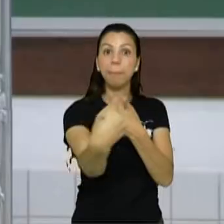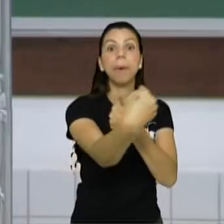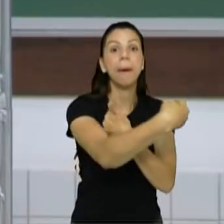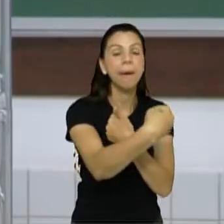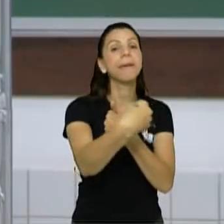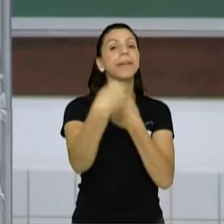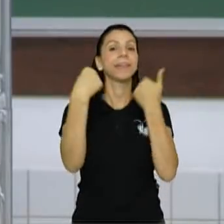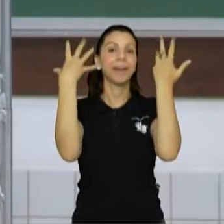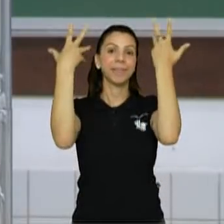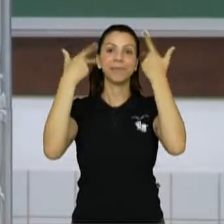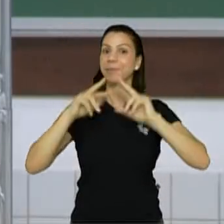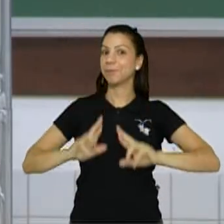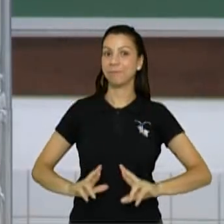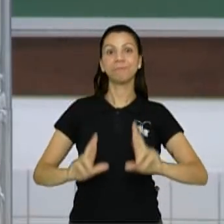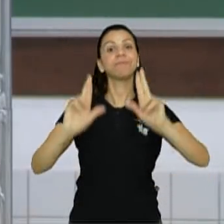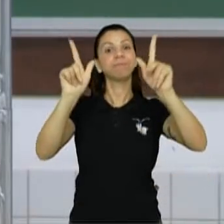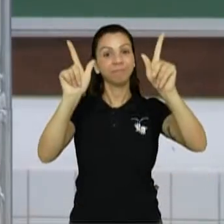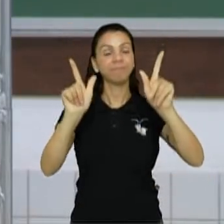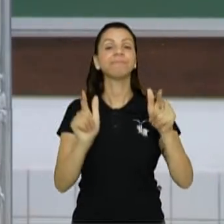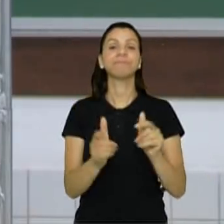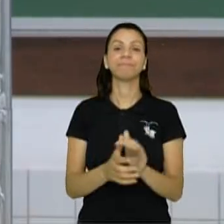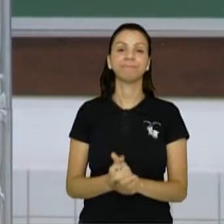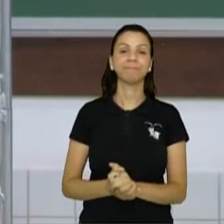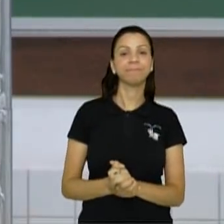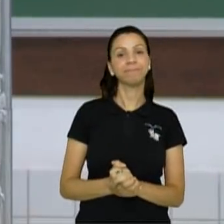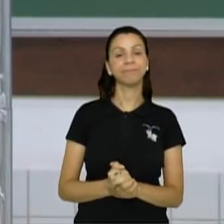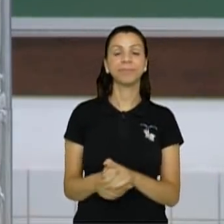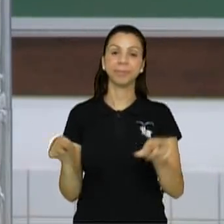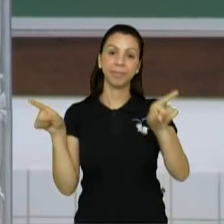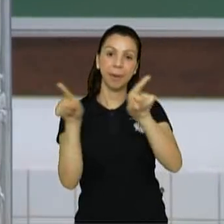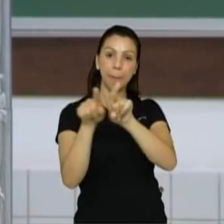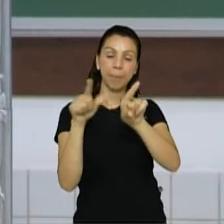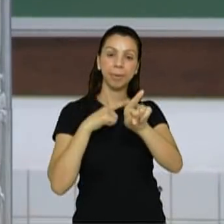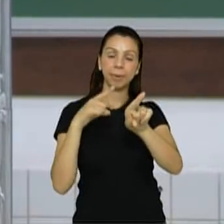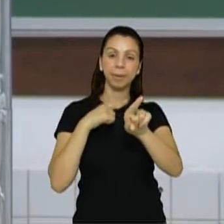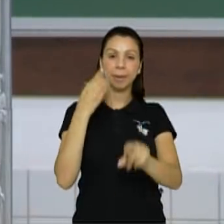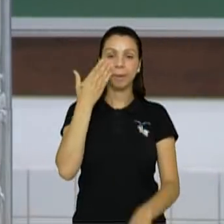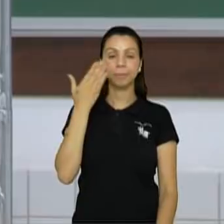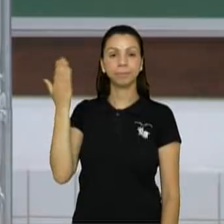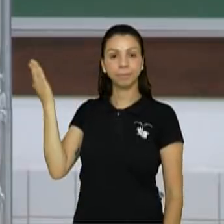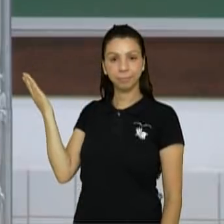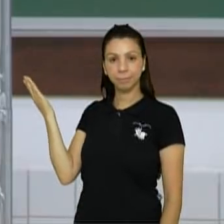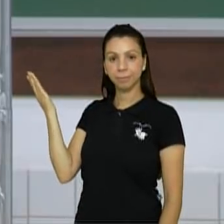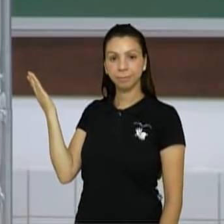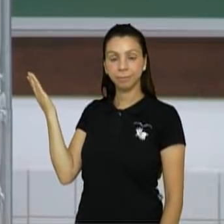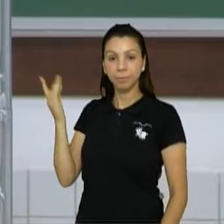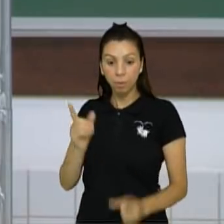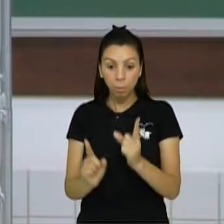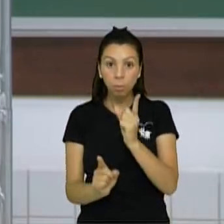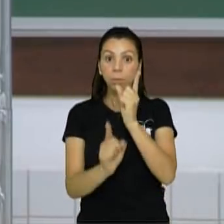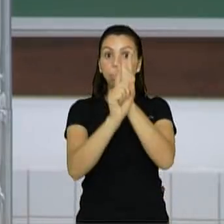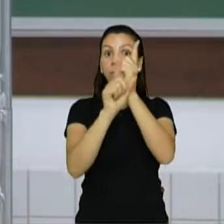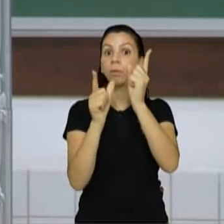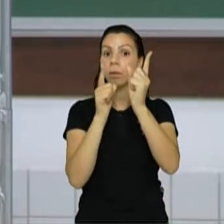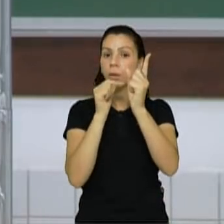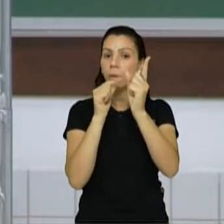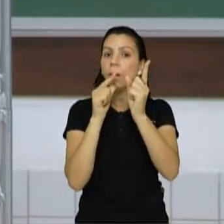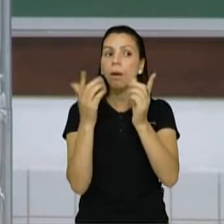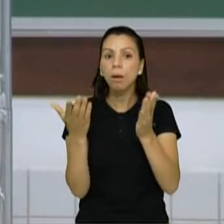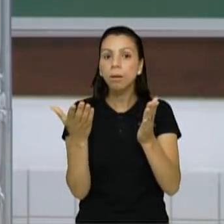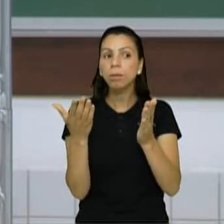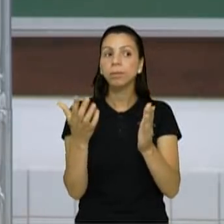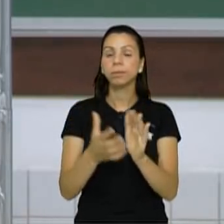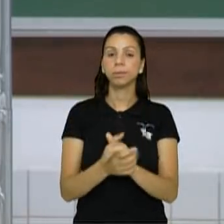diferentes. Além disso, nós temos também artrópodes que são encontrados na água. Então, nós temos